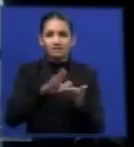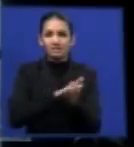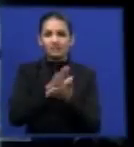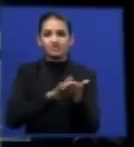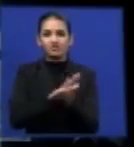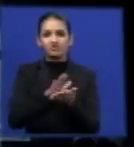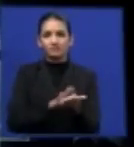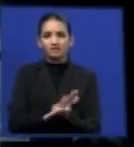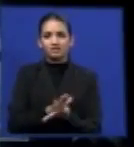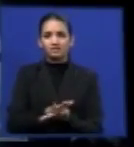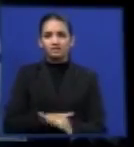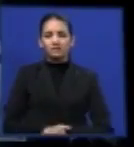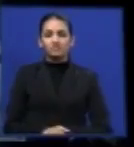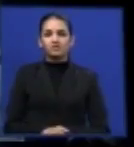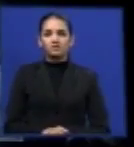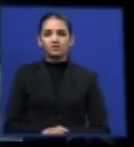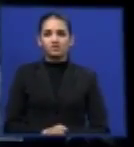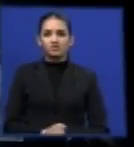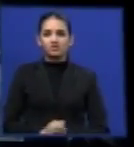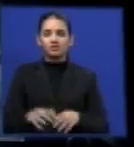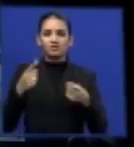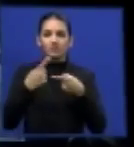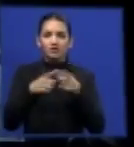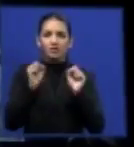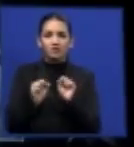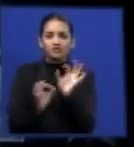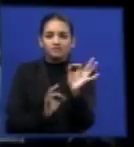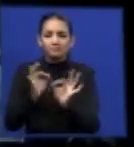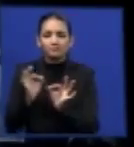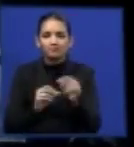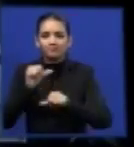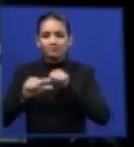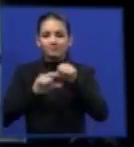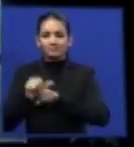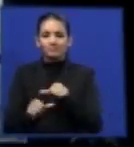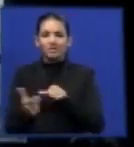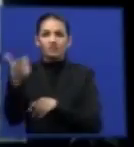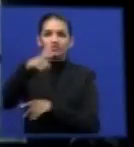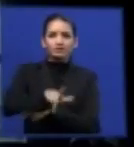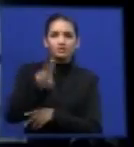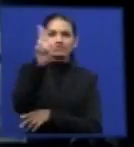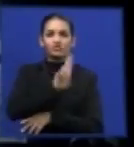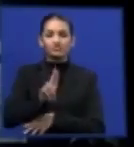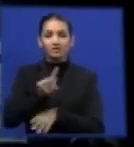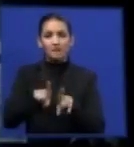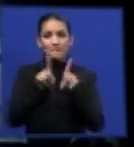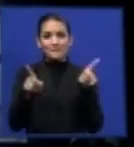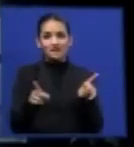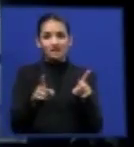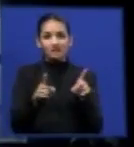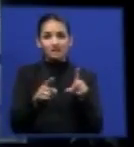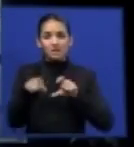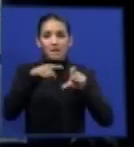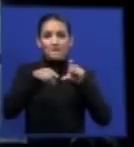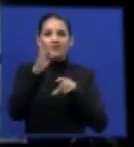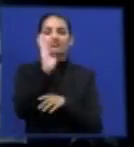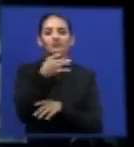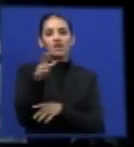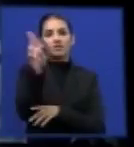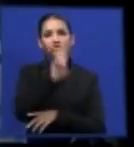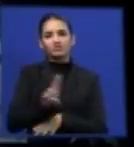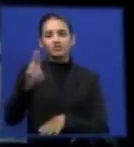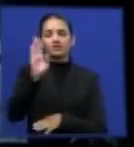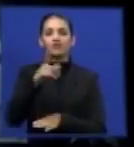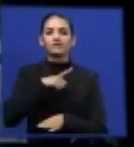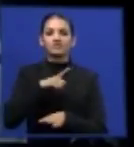ser eh reciclado reformado é uma o pneu usado Ele já foi submetido a um